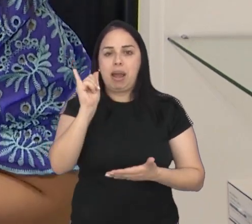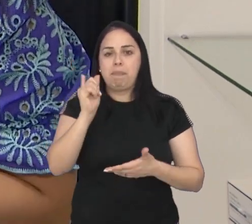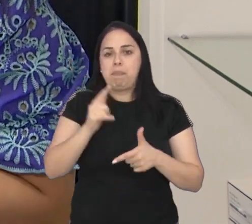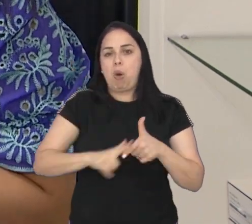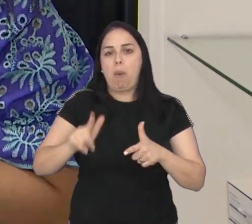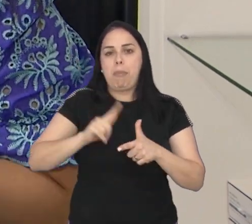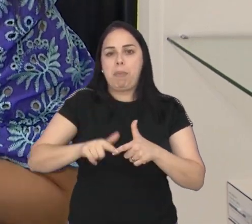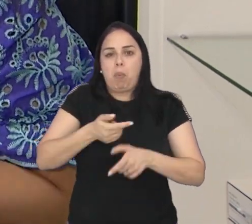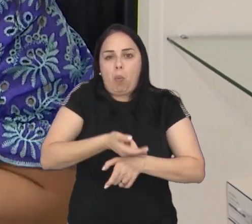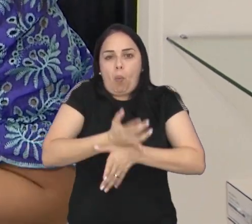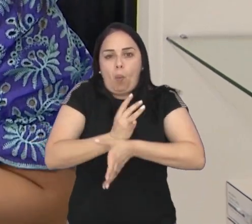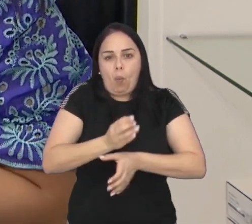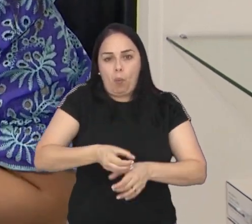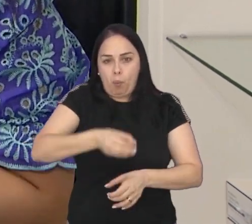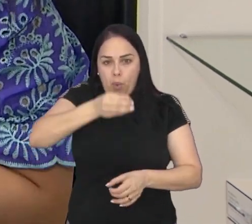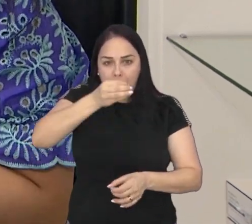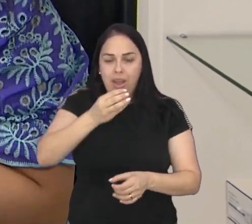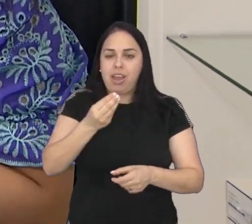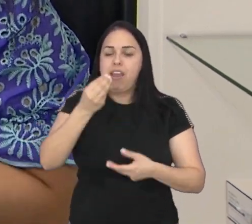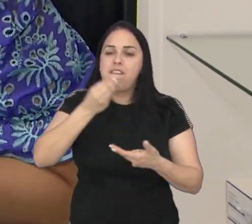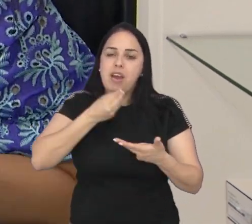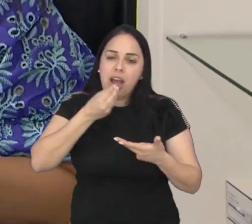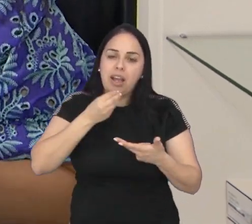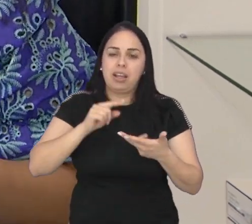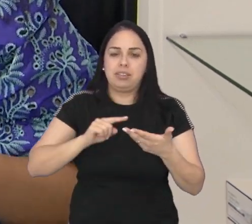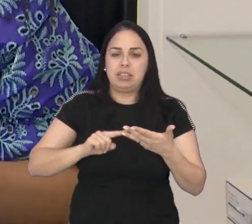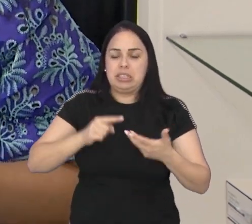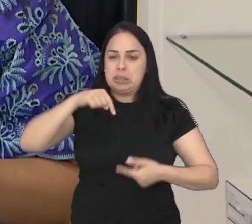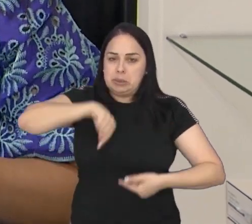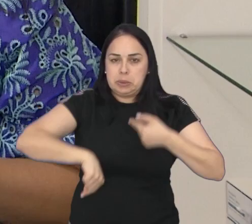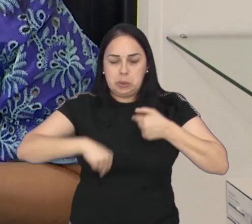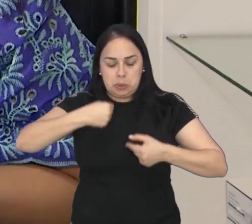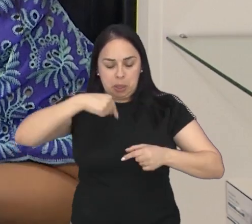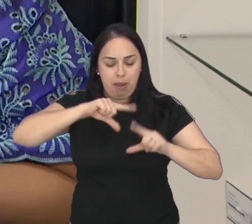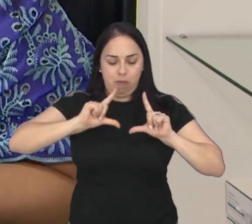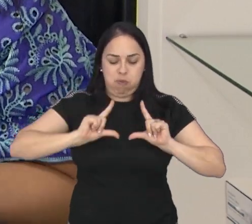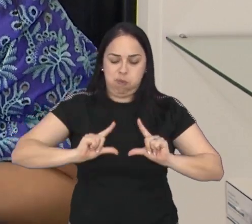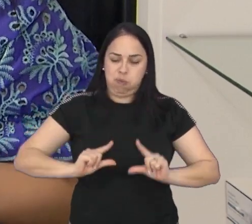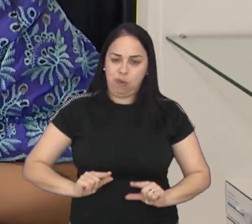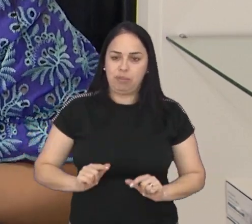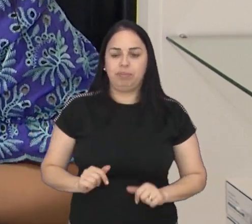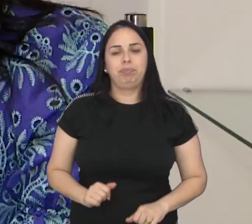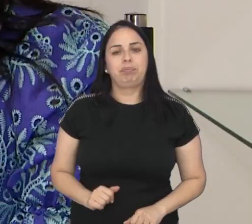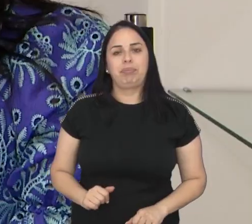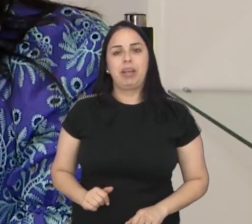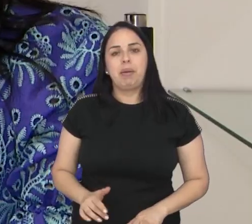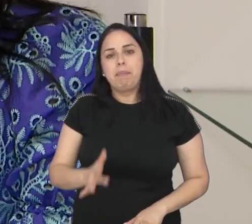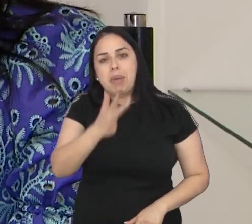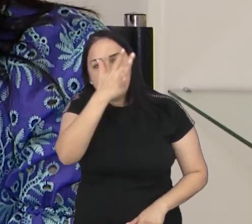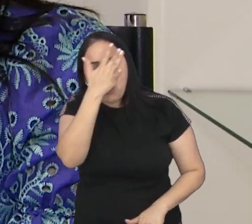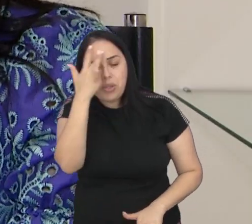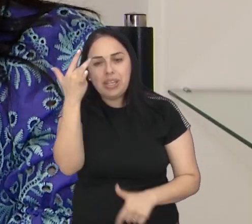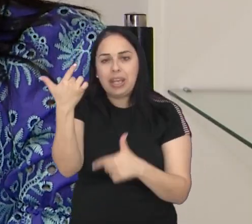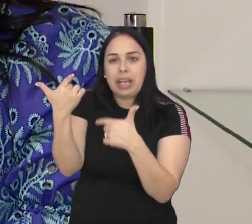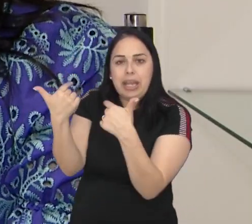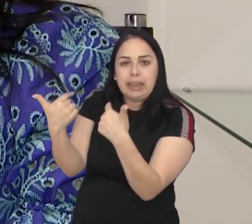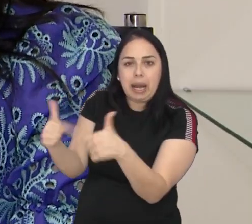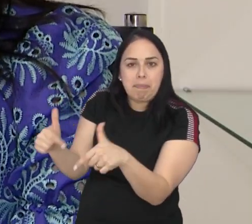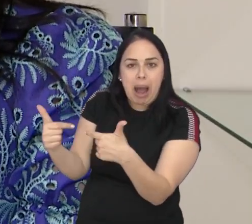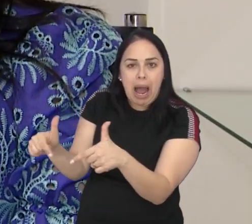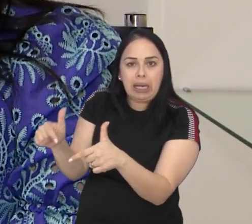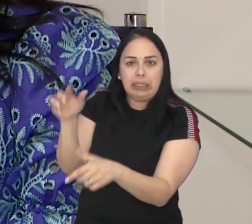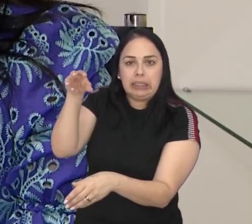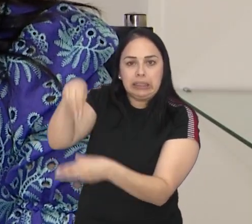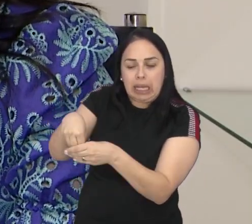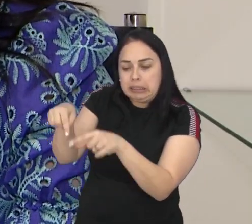para evitar problemas ósseos, fraqueza muscular e comprometer o sistema imunológico. Pacientes que trabalham ou